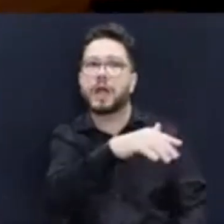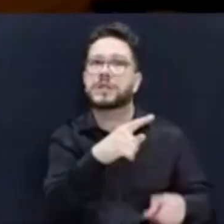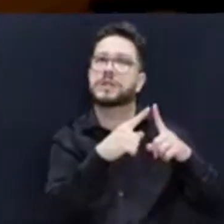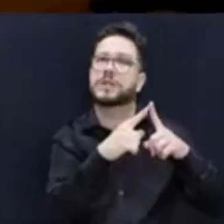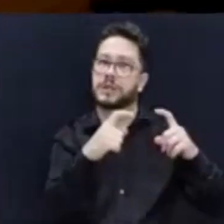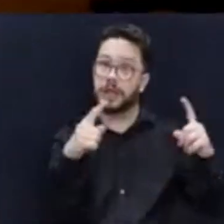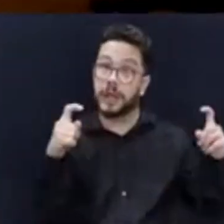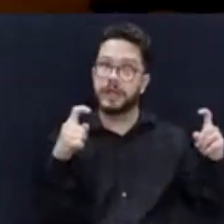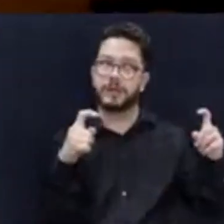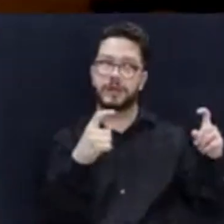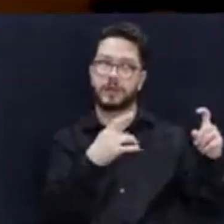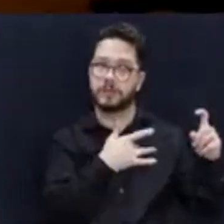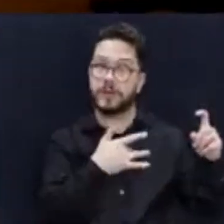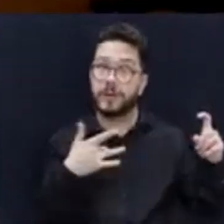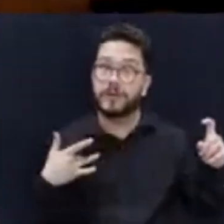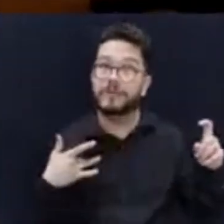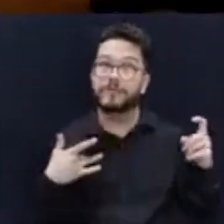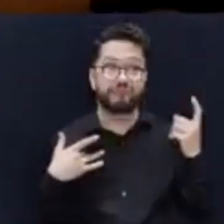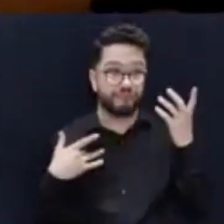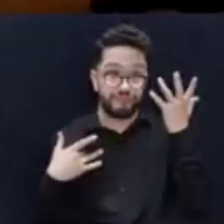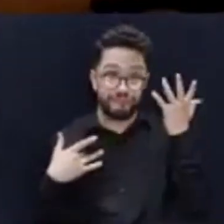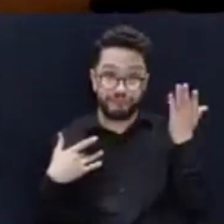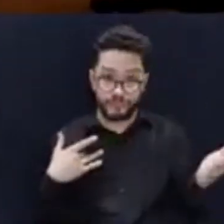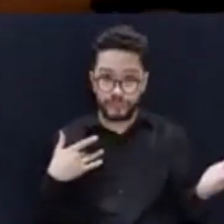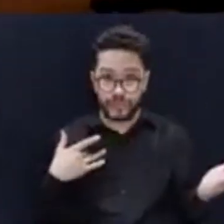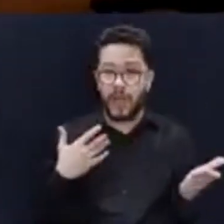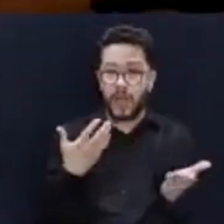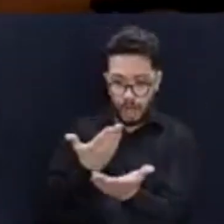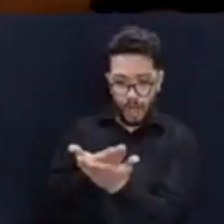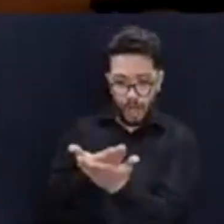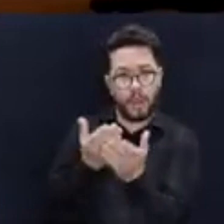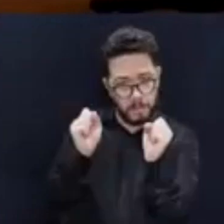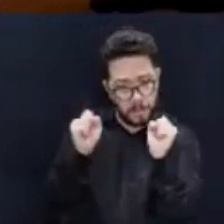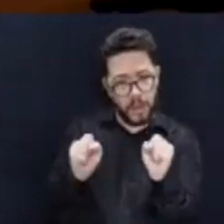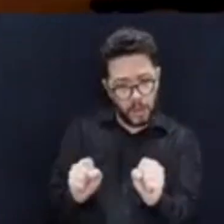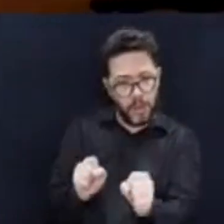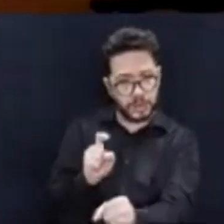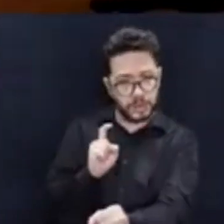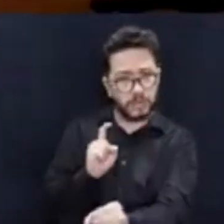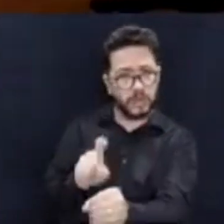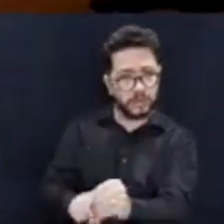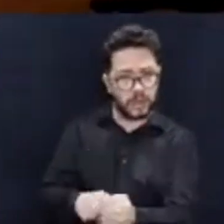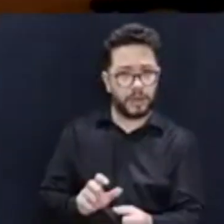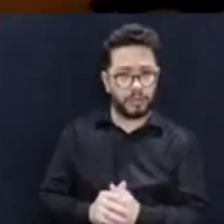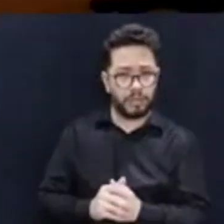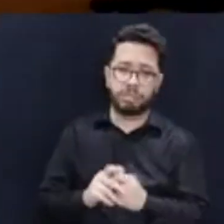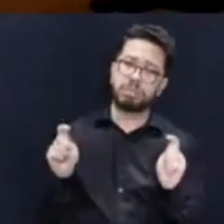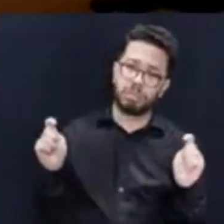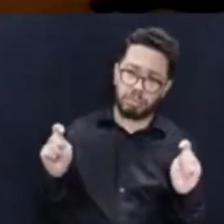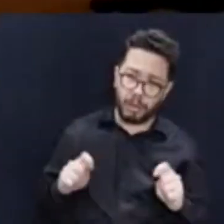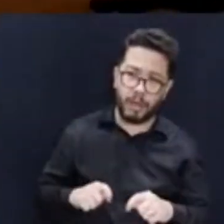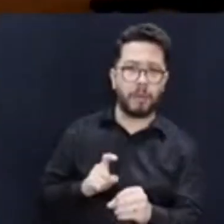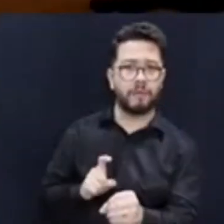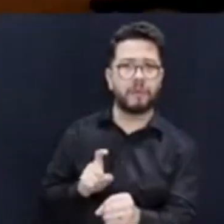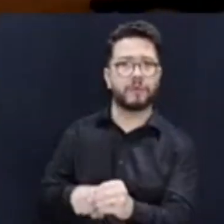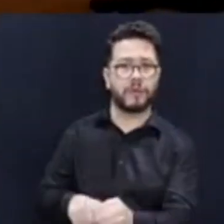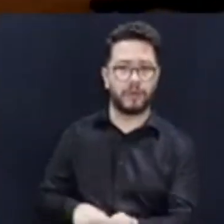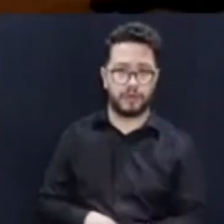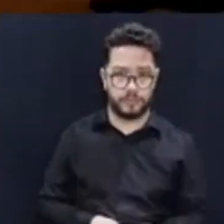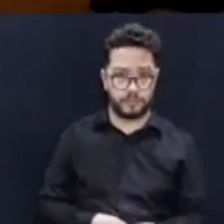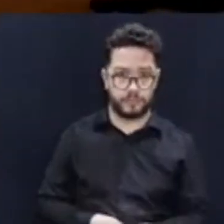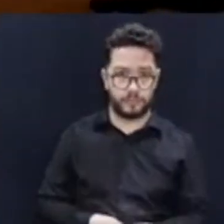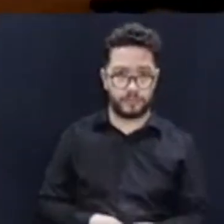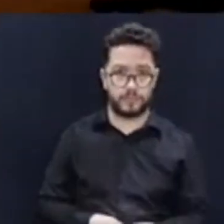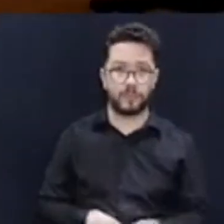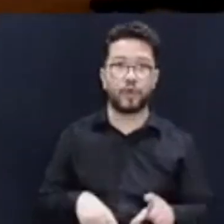saúde do município aula pode voltar a aula tem condições de voltar o problema da